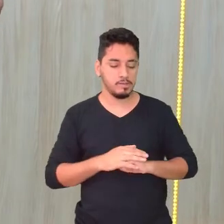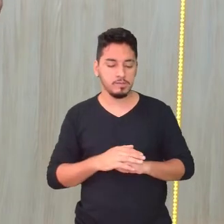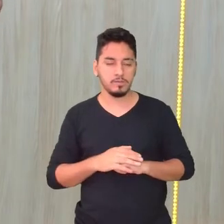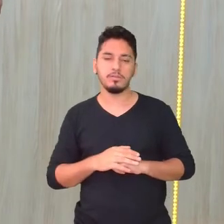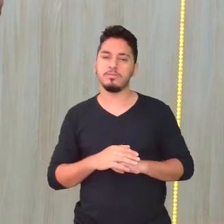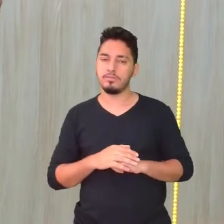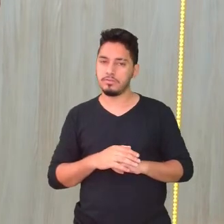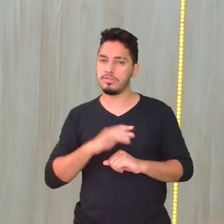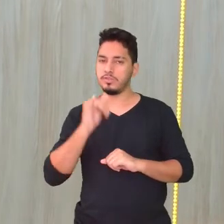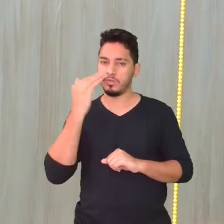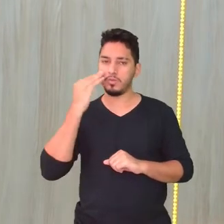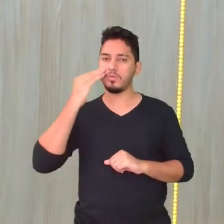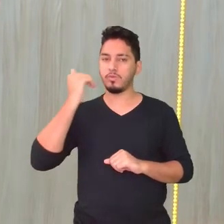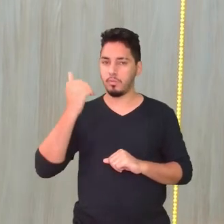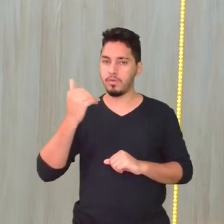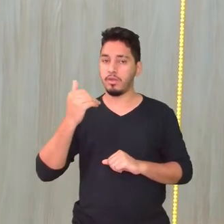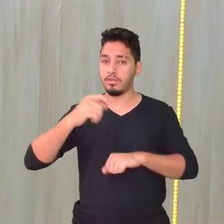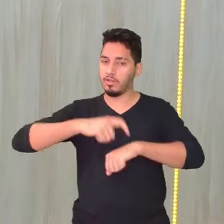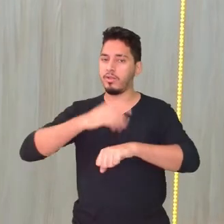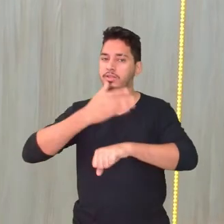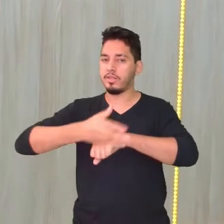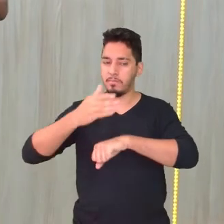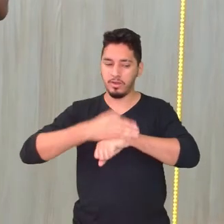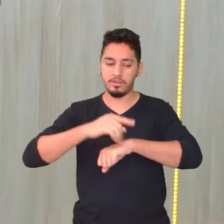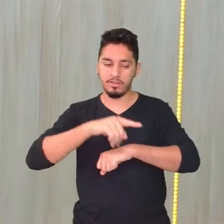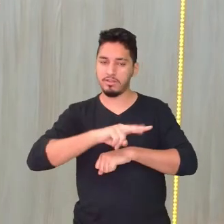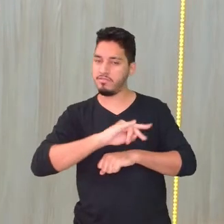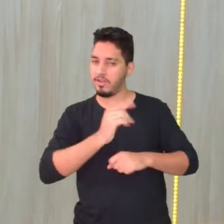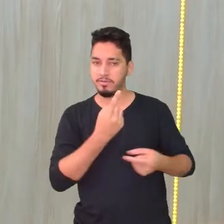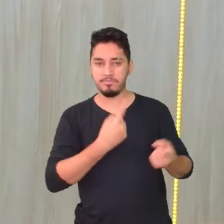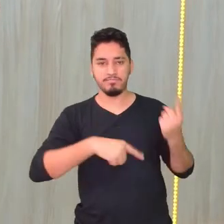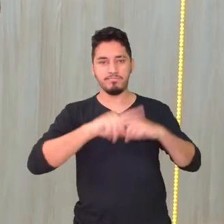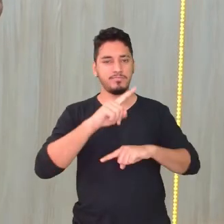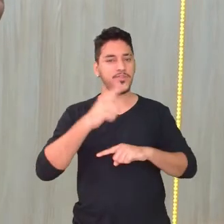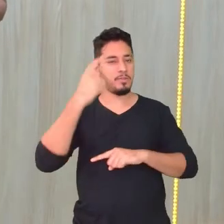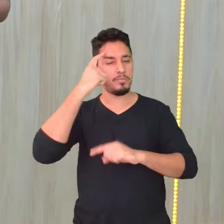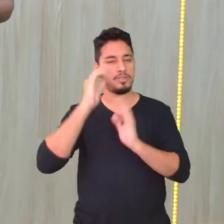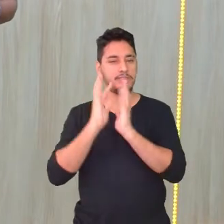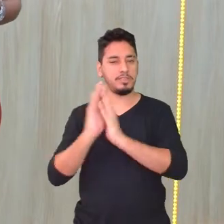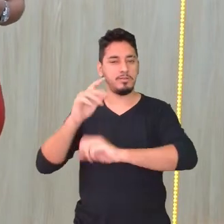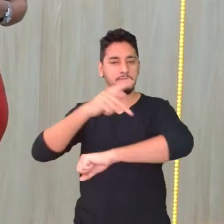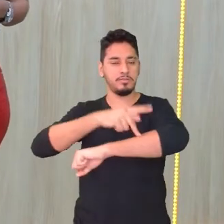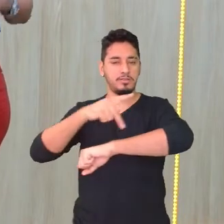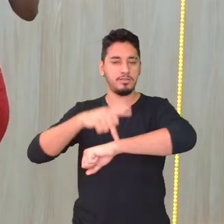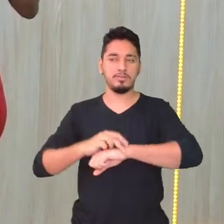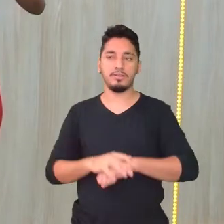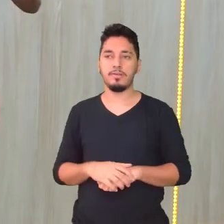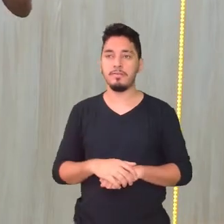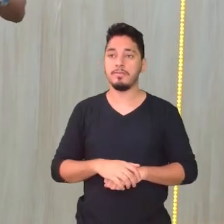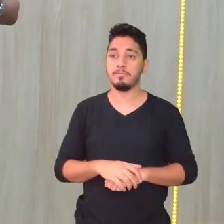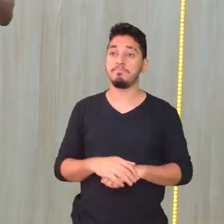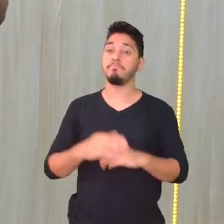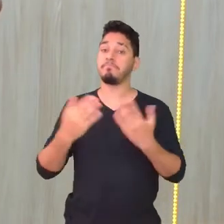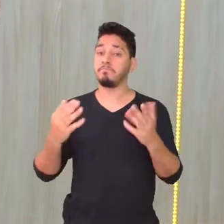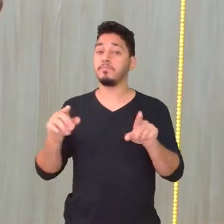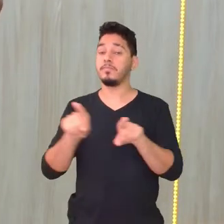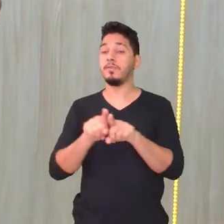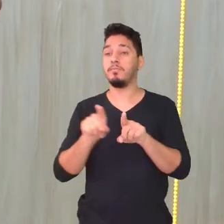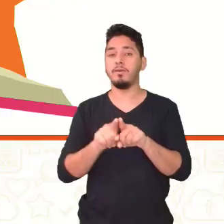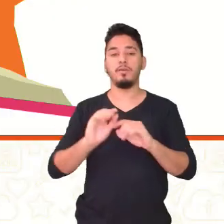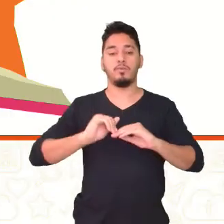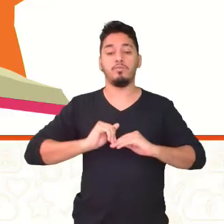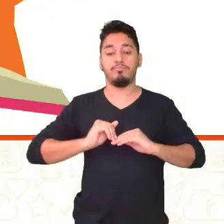a diferença na prática, quando a gente pensa na nossa dinâmica pedagógica. E aí também a questão